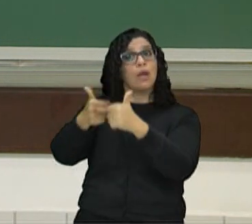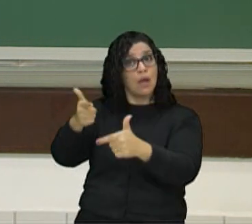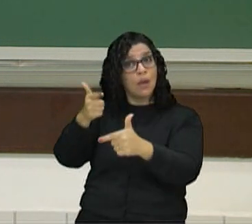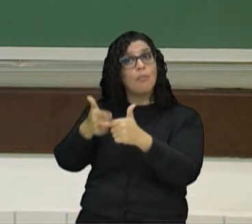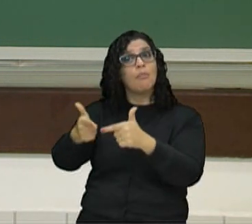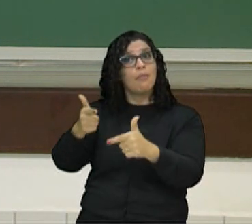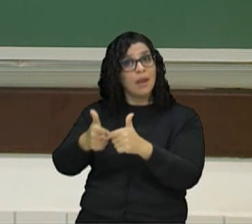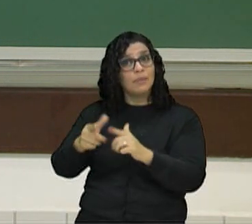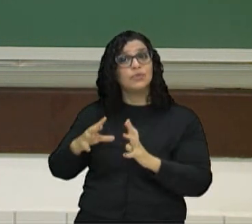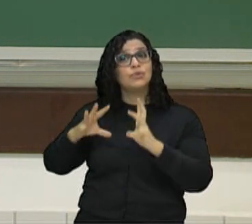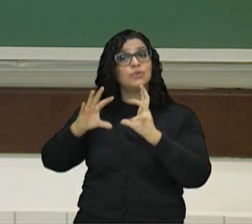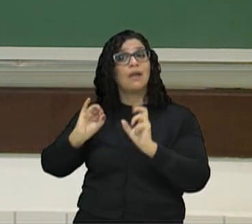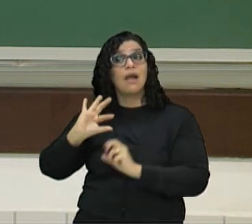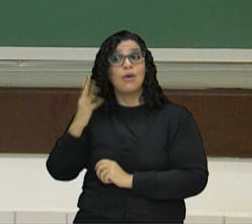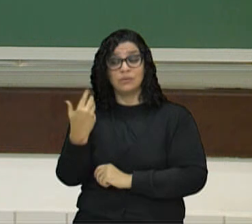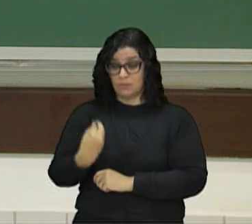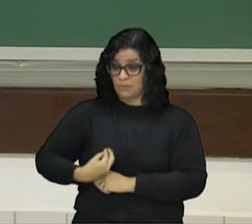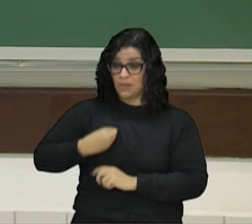da existência humana.